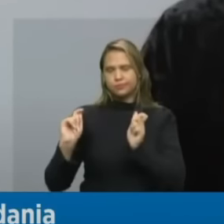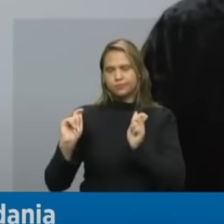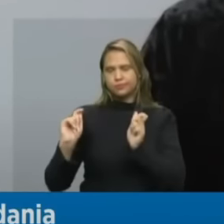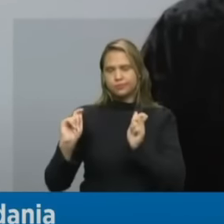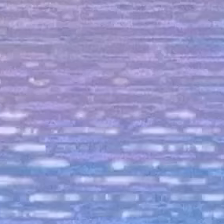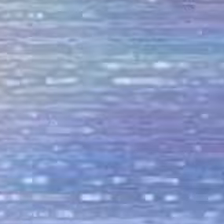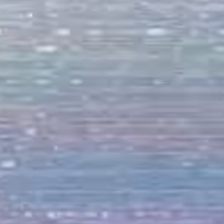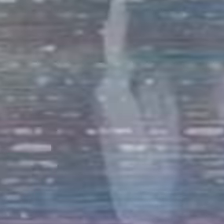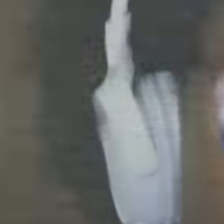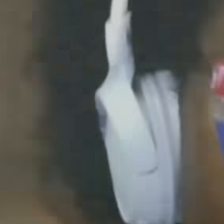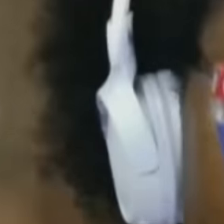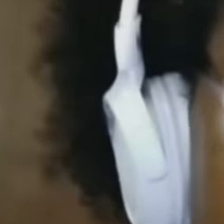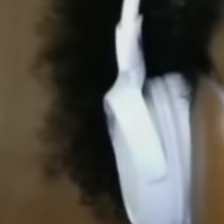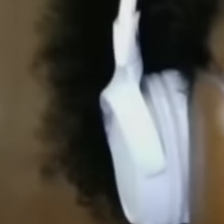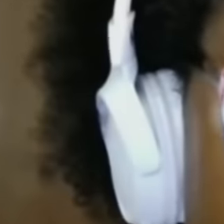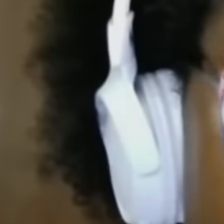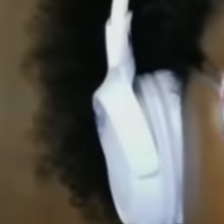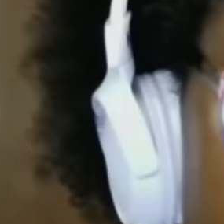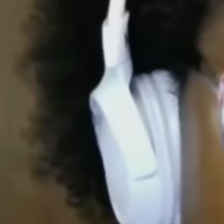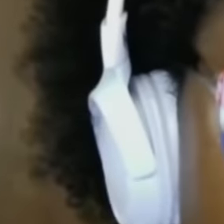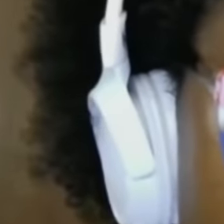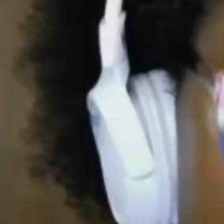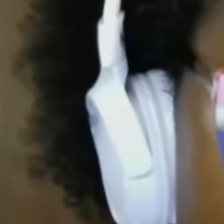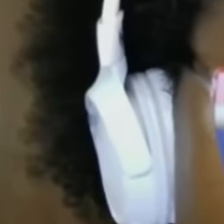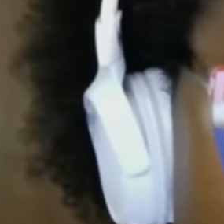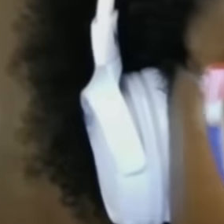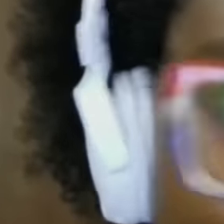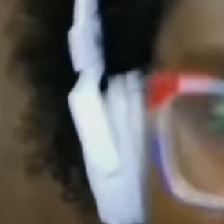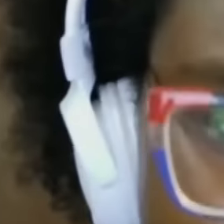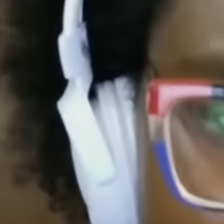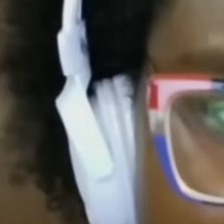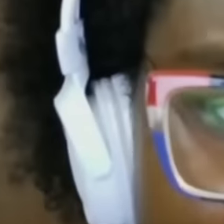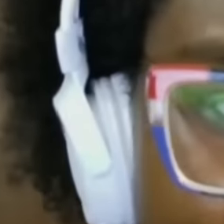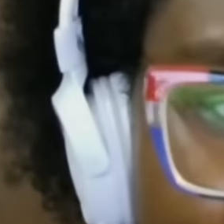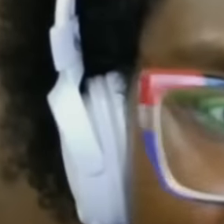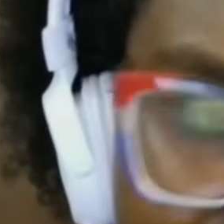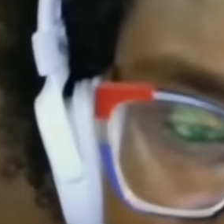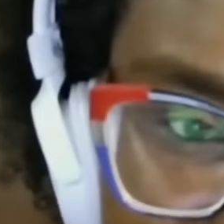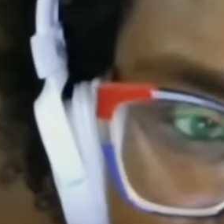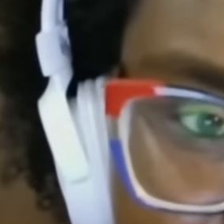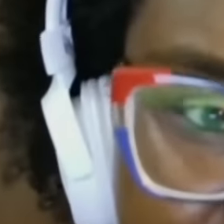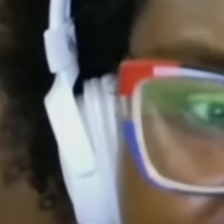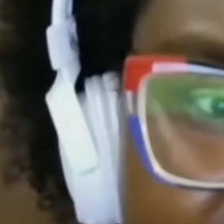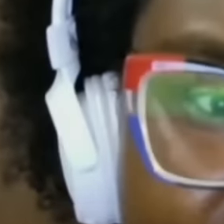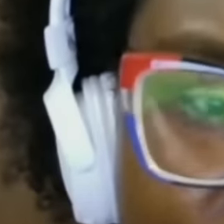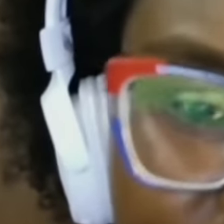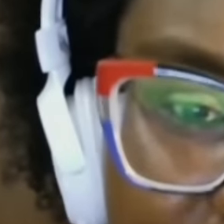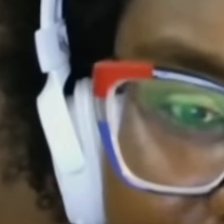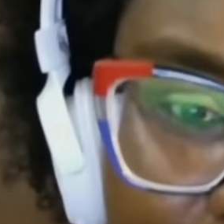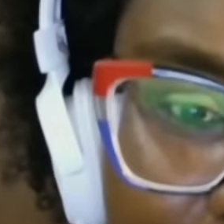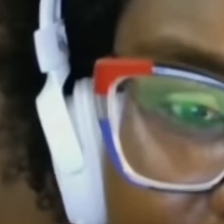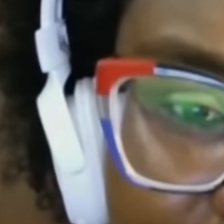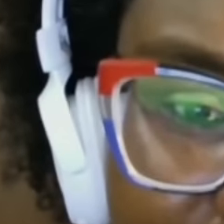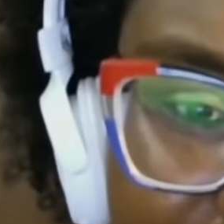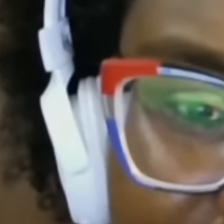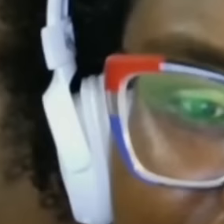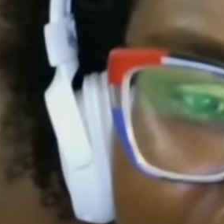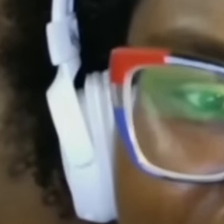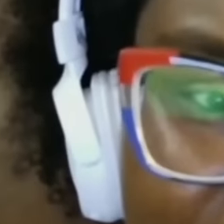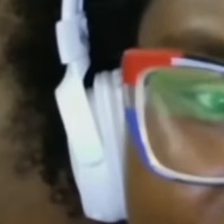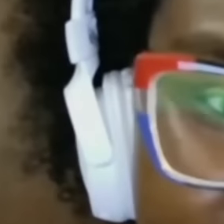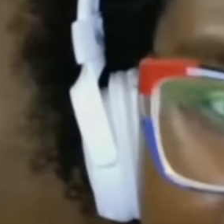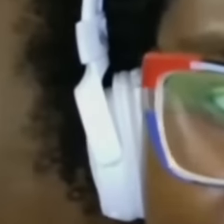um comentário. Essa é a função do Silvio Almeida na comissão, tá, gente? É só isso mesmo. Ele precisava fazer isso aí. Justamente esse é um ponto